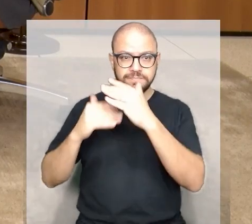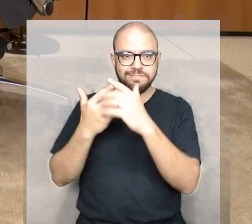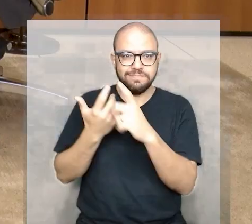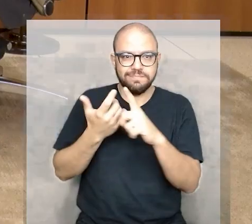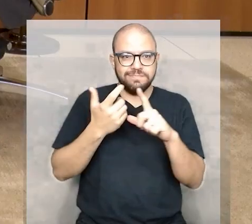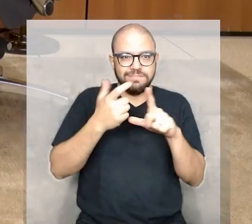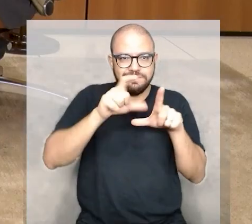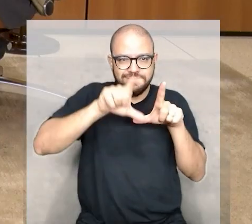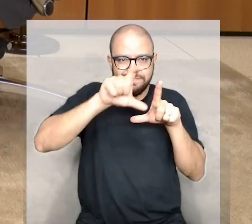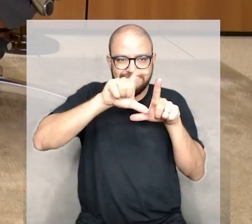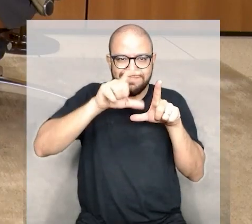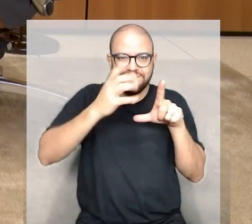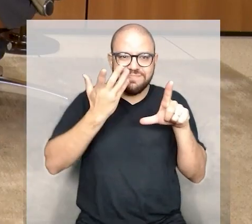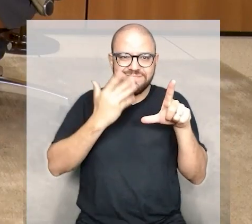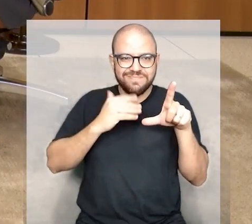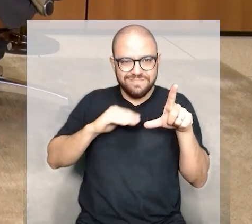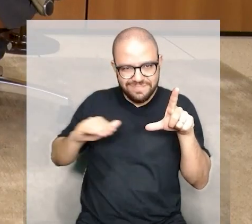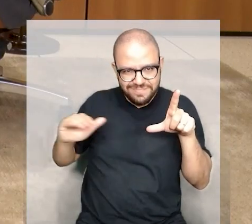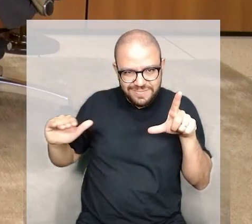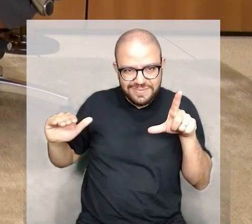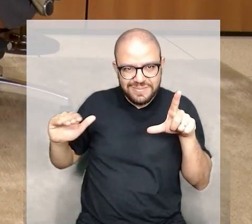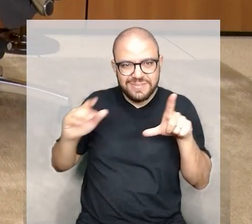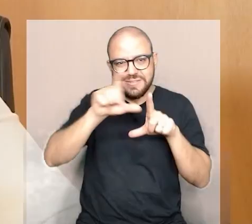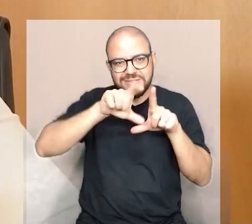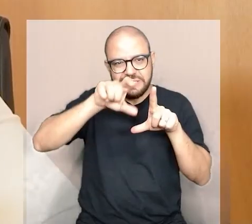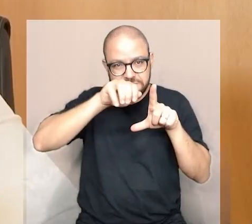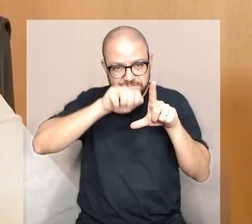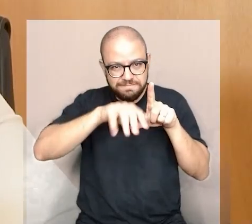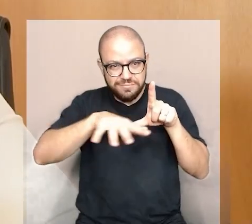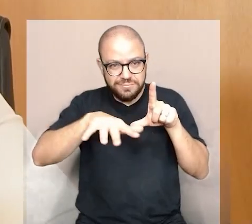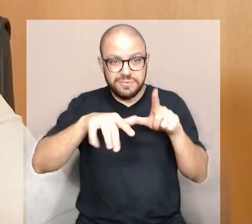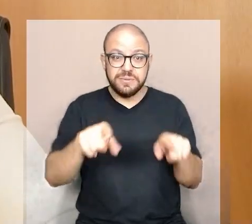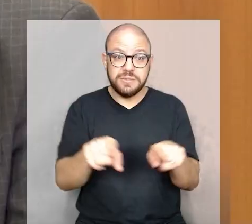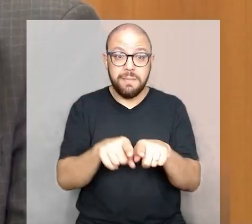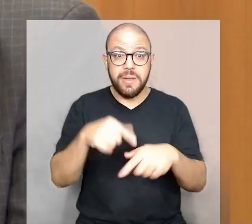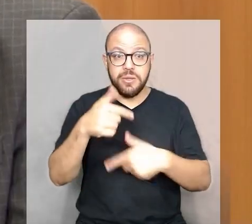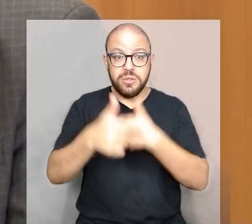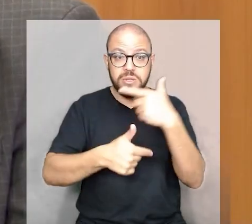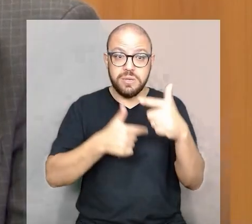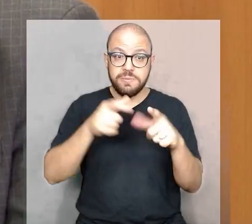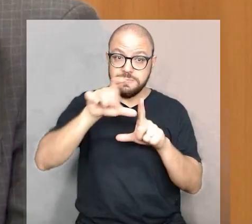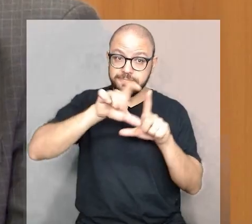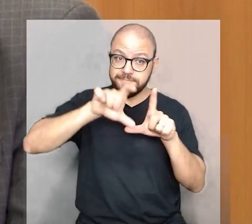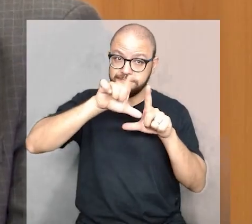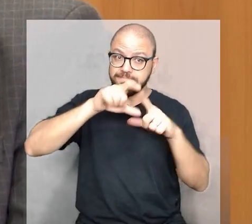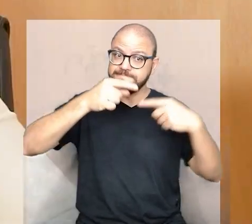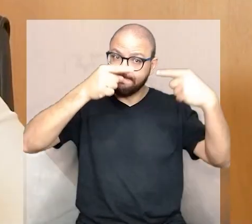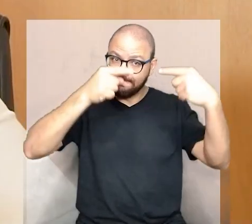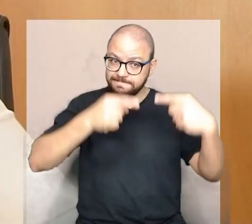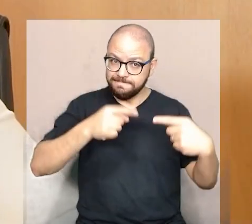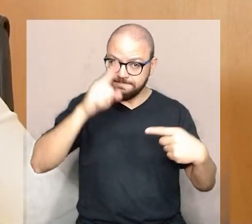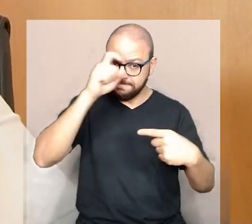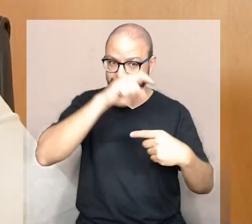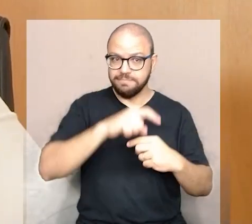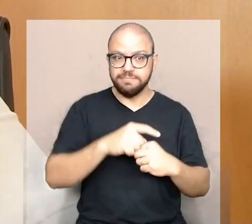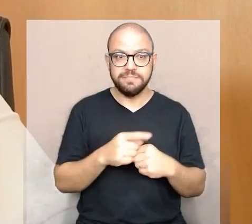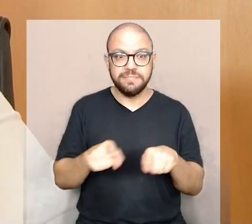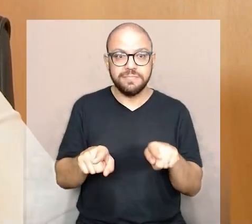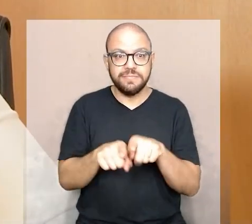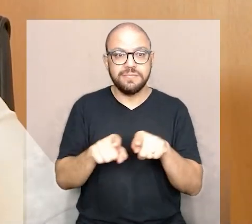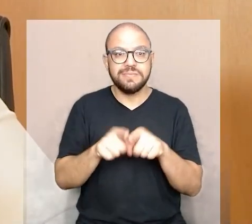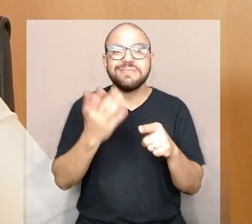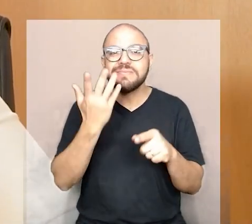dos influencers mirins, não é? E o trabalho digital, que acredito que tenha virado um desafio, e o